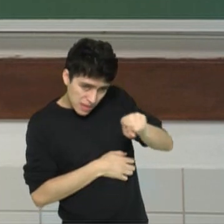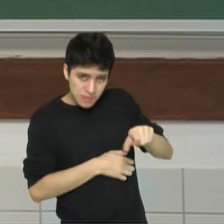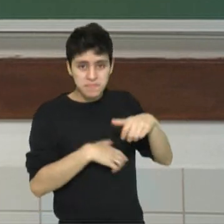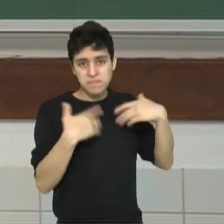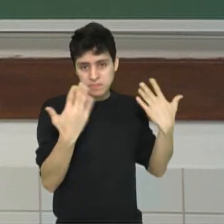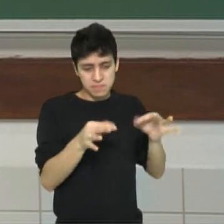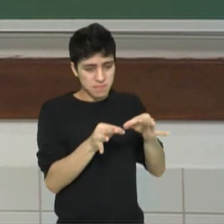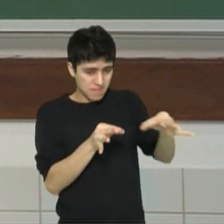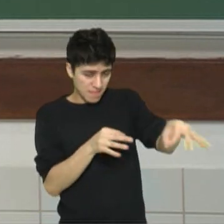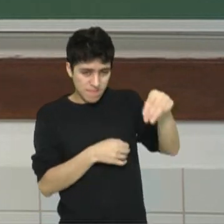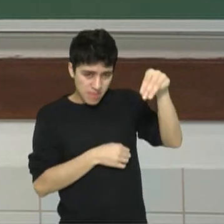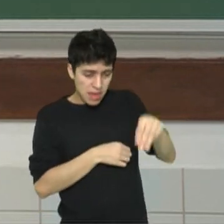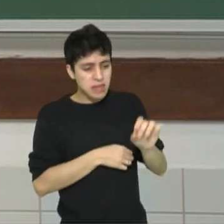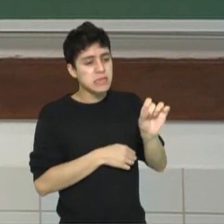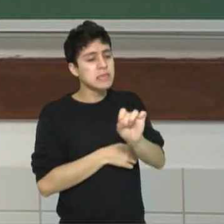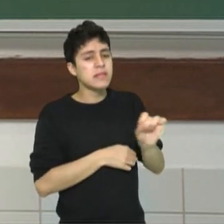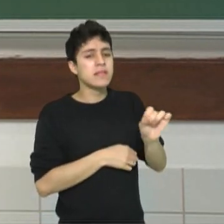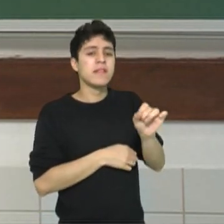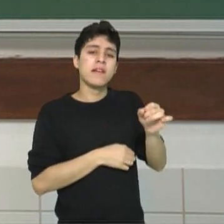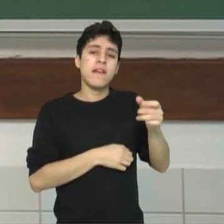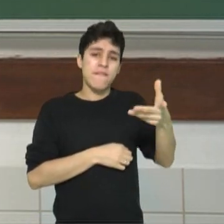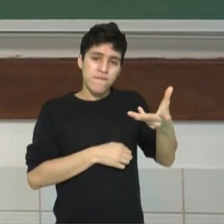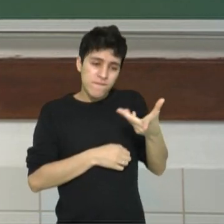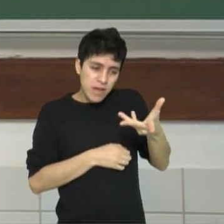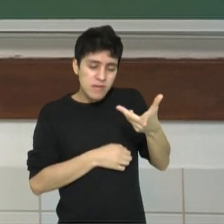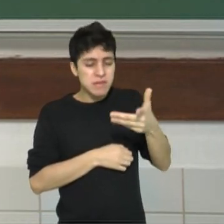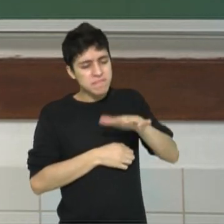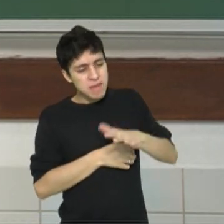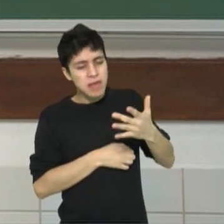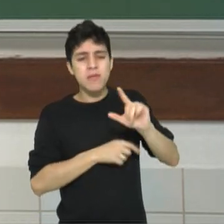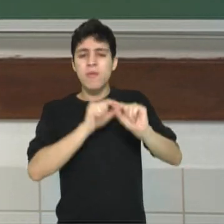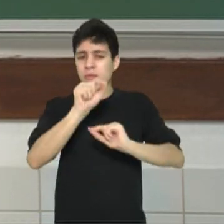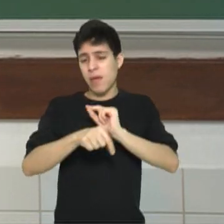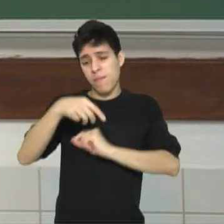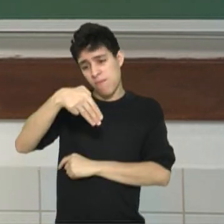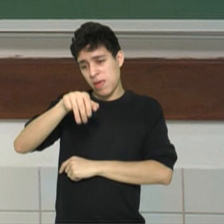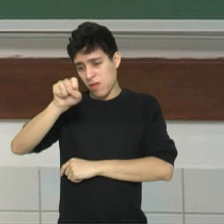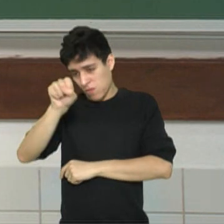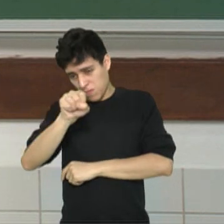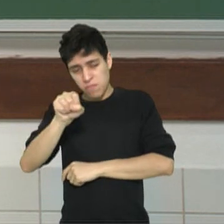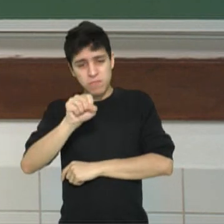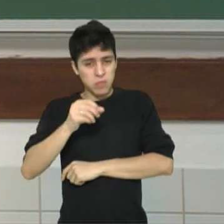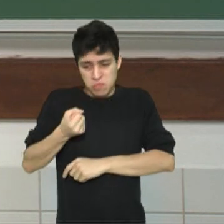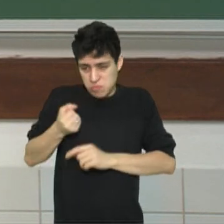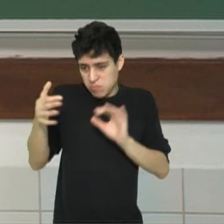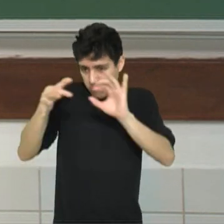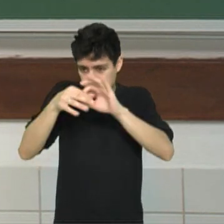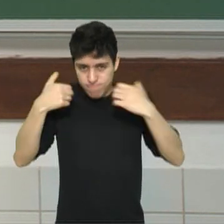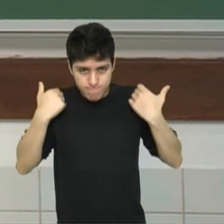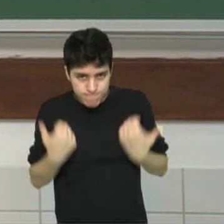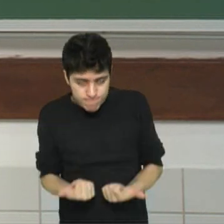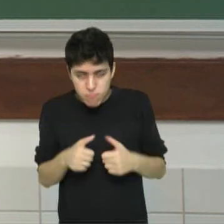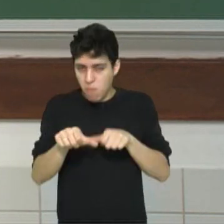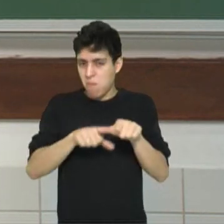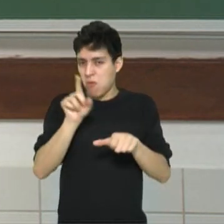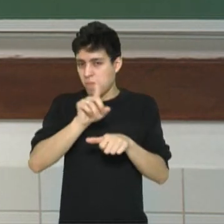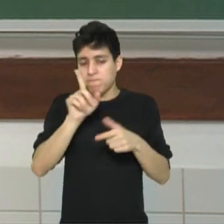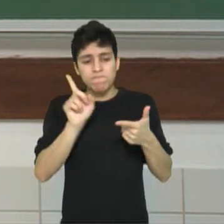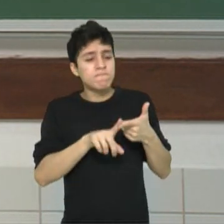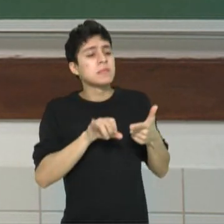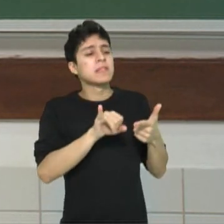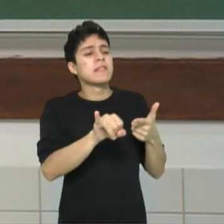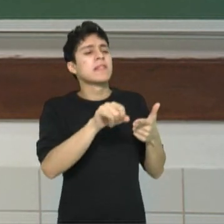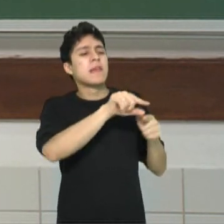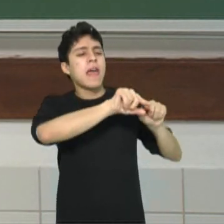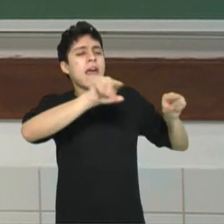segundos, o valor da velocidade média que você encontrou vai ser em metros por segundo, tá? Não vai alterar. Se ele te